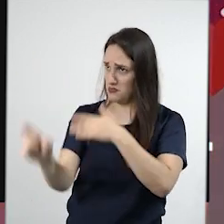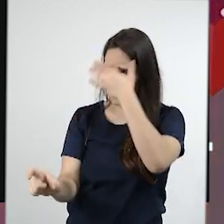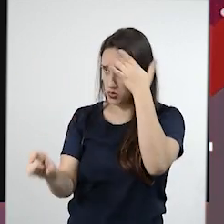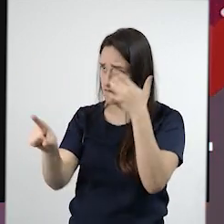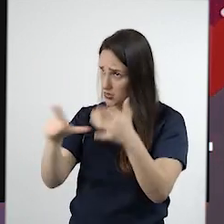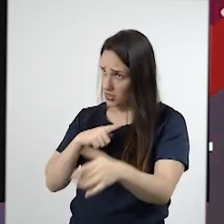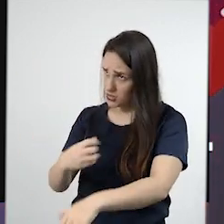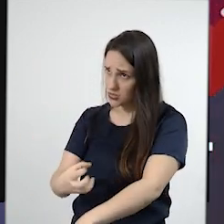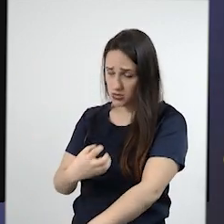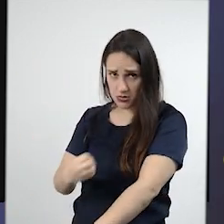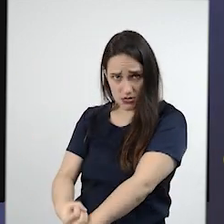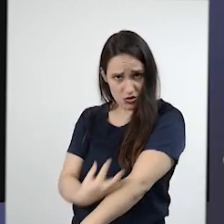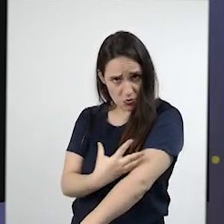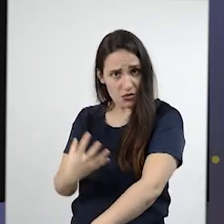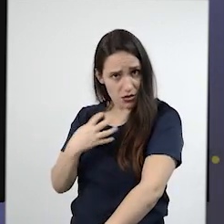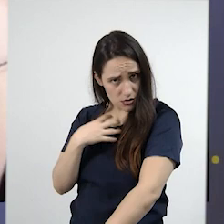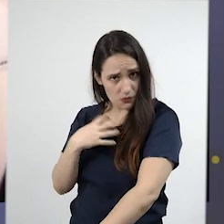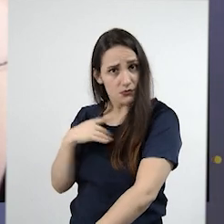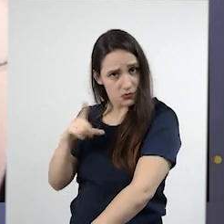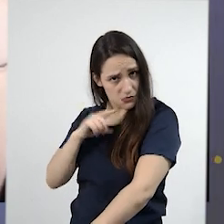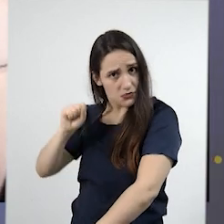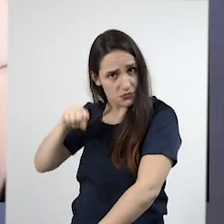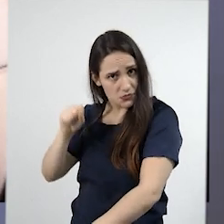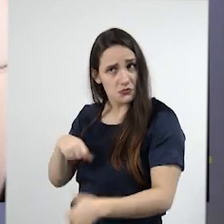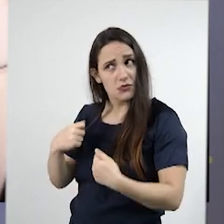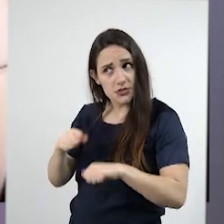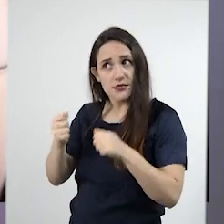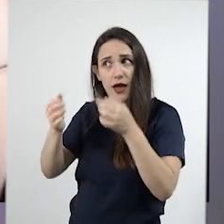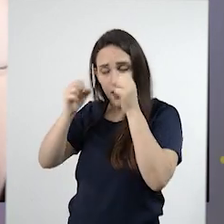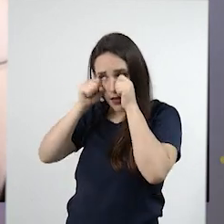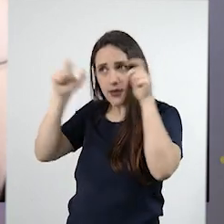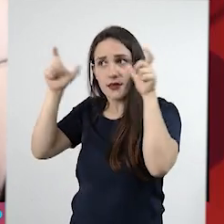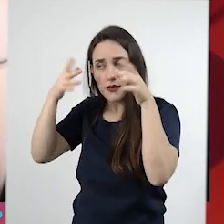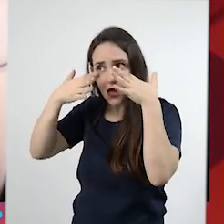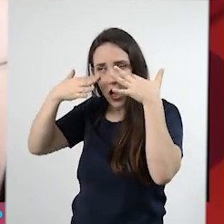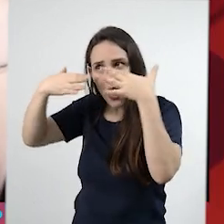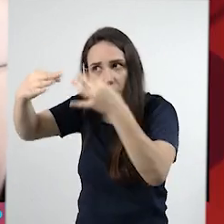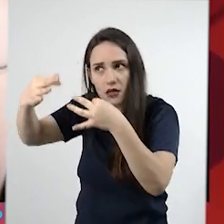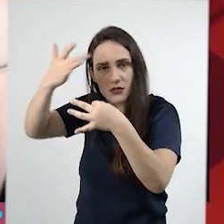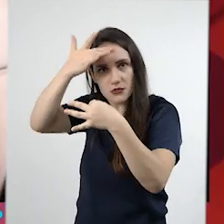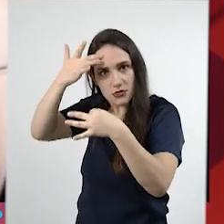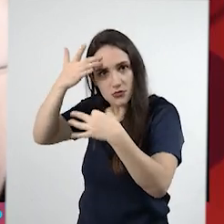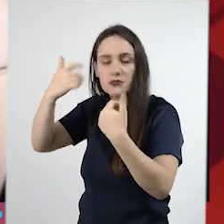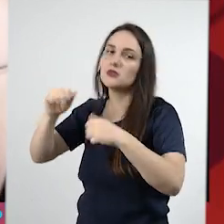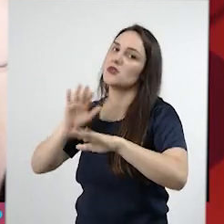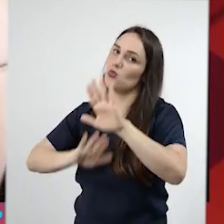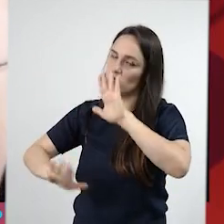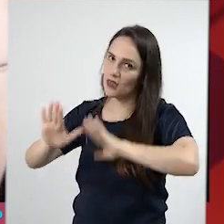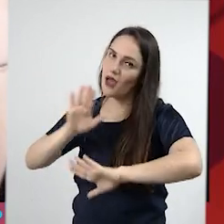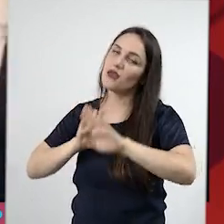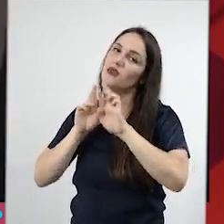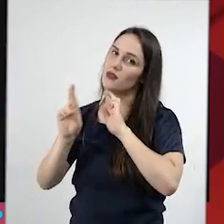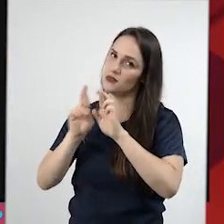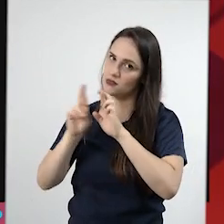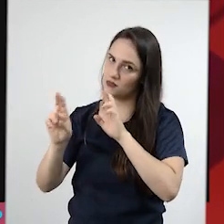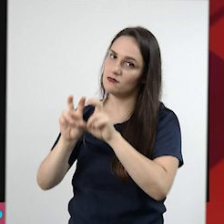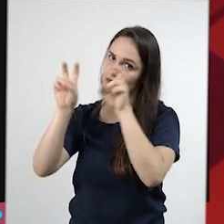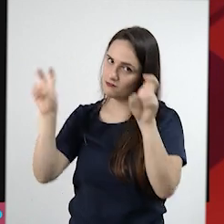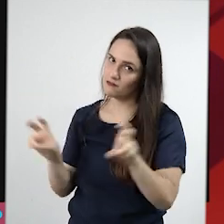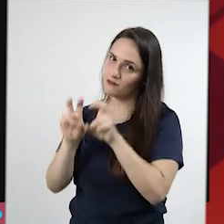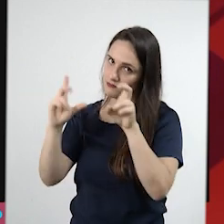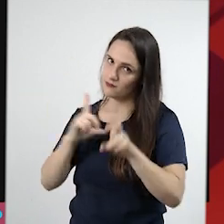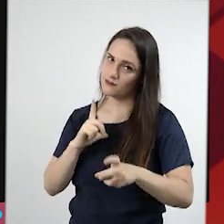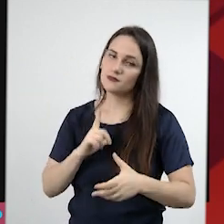muito importante evidenciar aí dentro dessas relações virtuais que a gente... Sim.